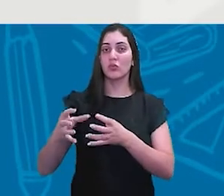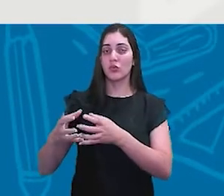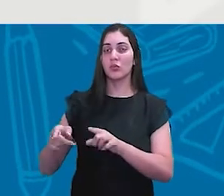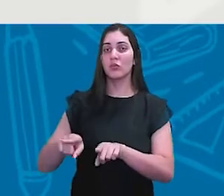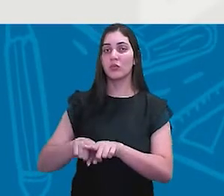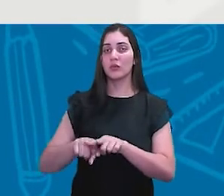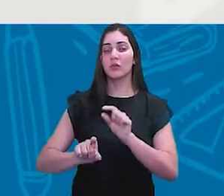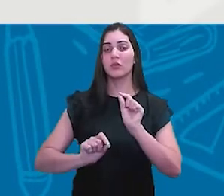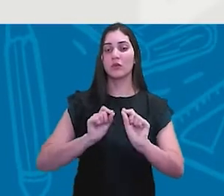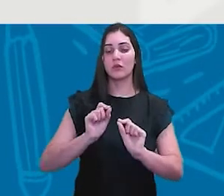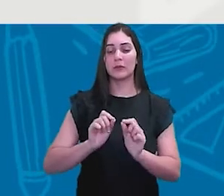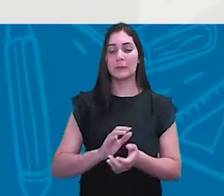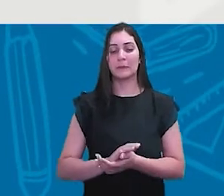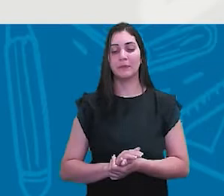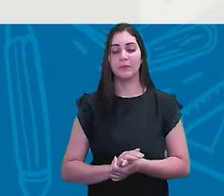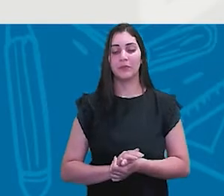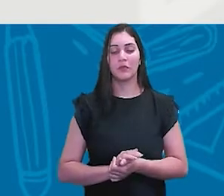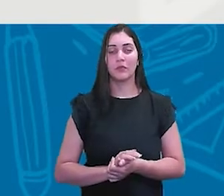falar